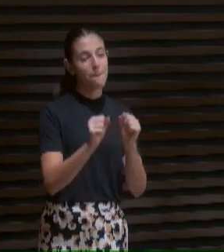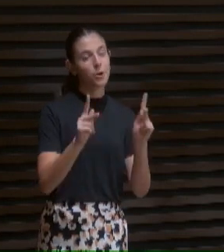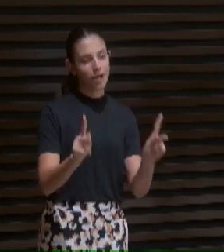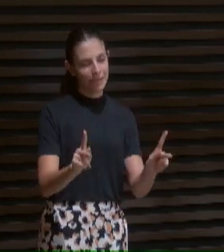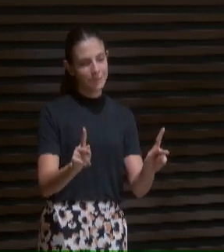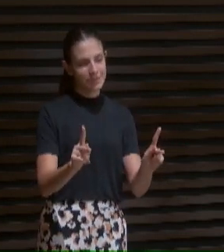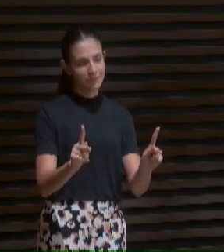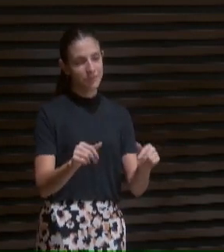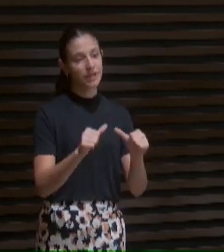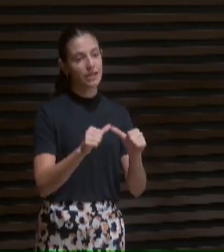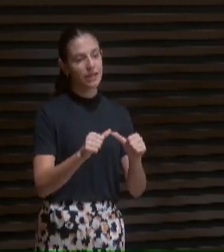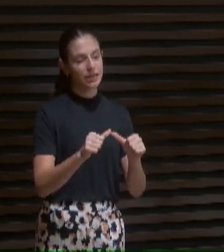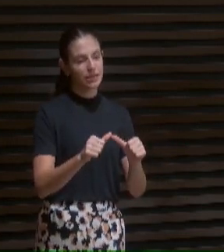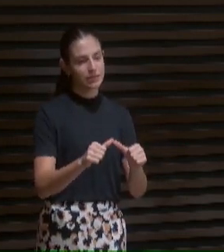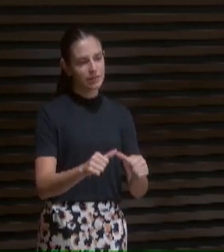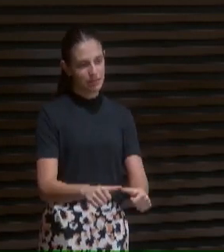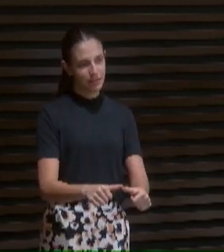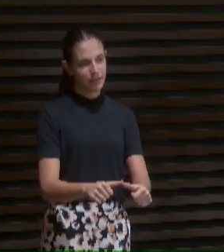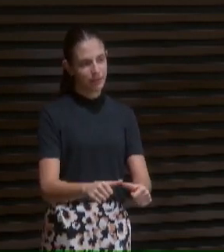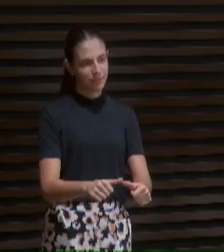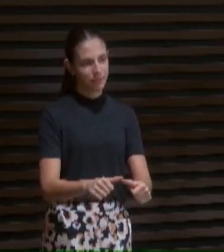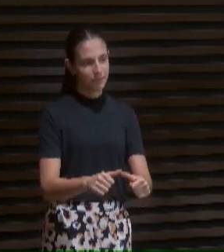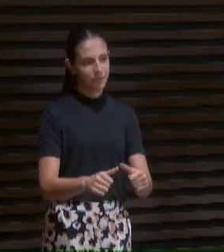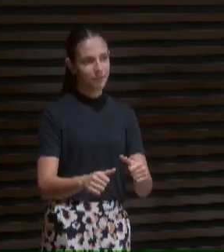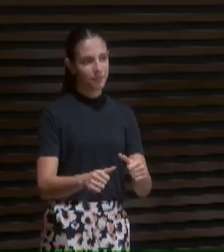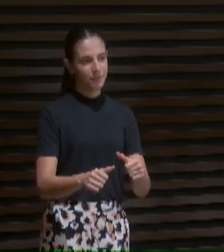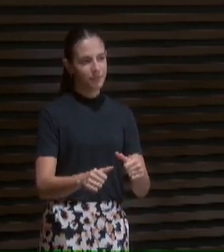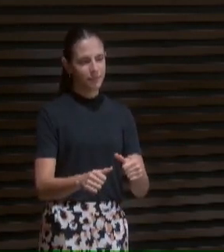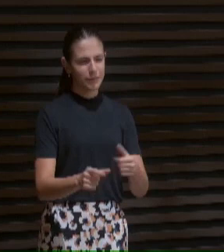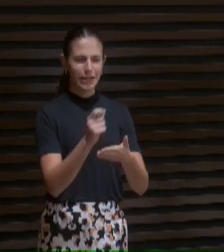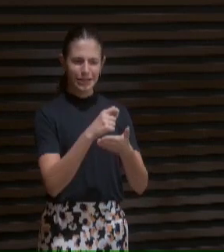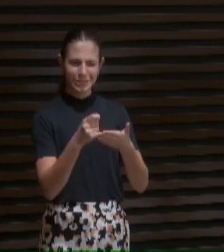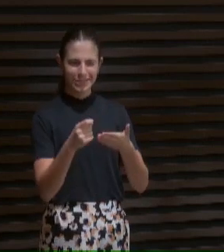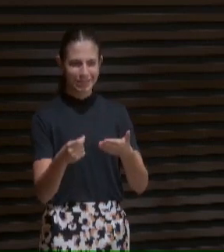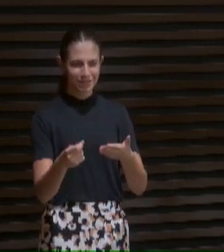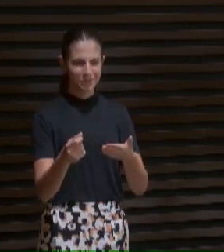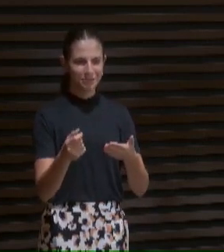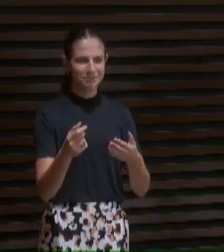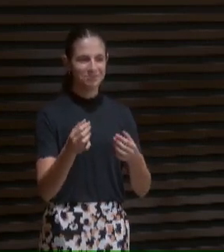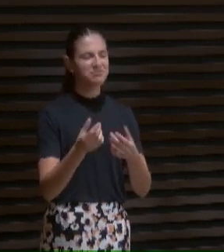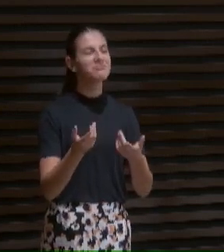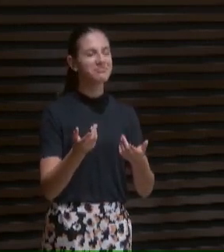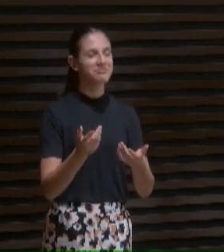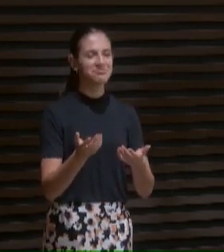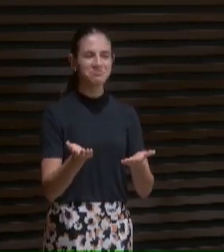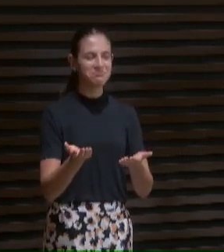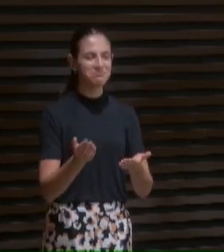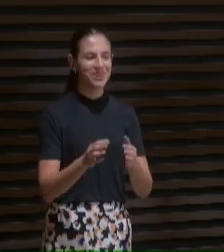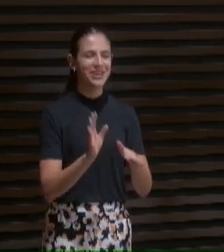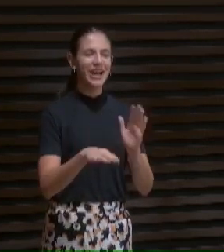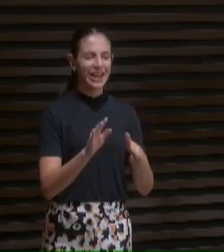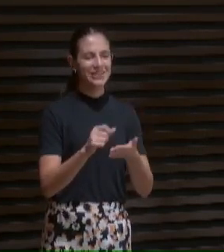Apocalipse, escatologia, se escreve a lápis, para poder apagar de vez em quando, porque a gente não tem